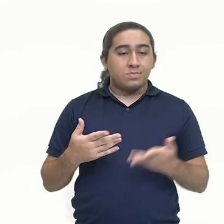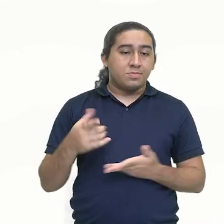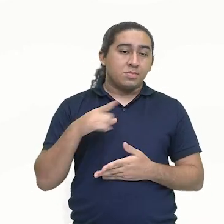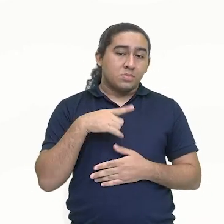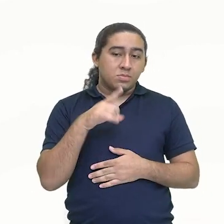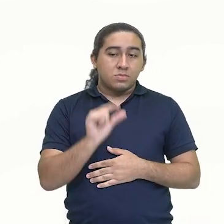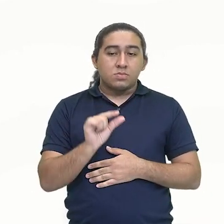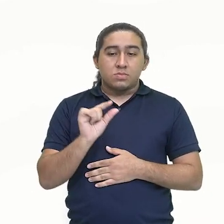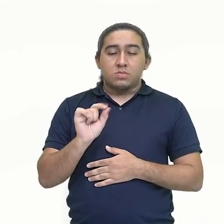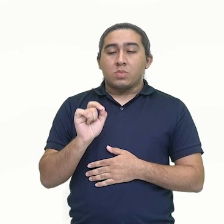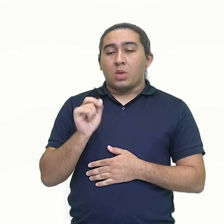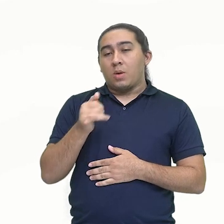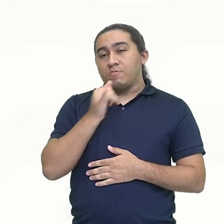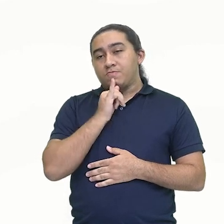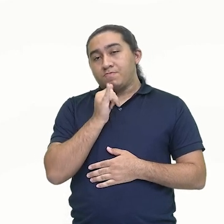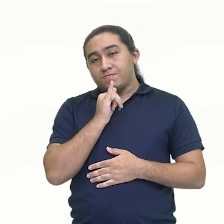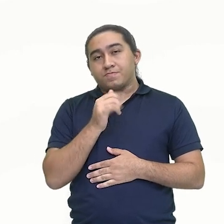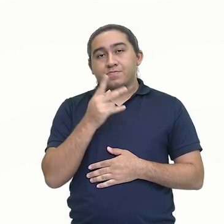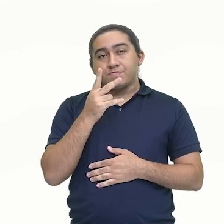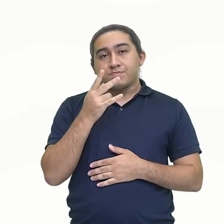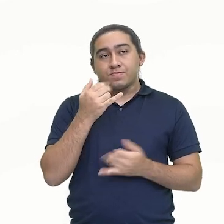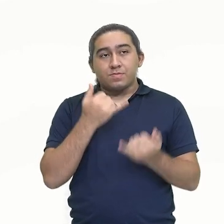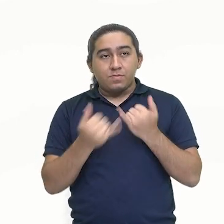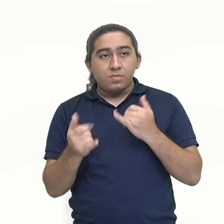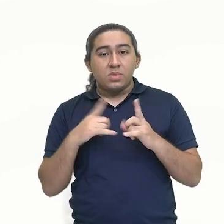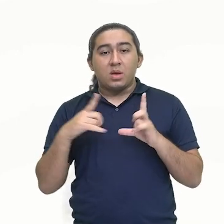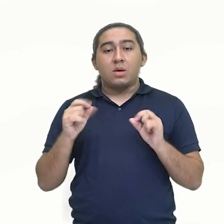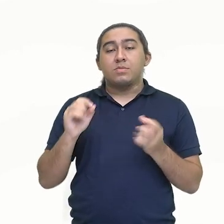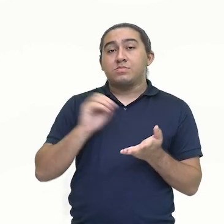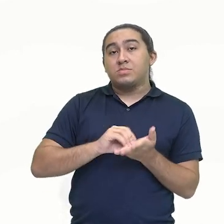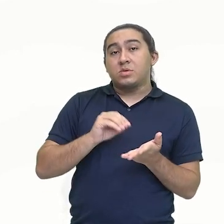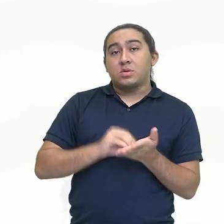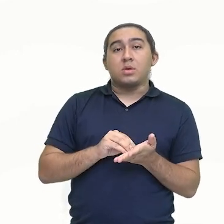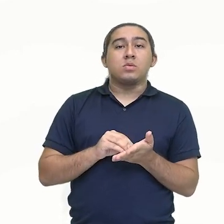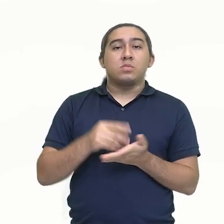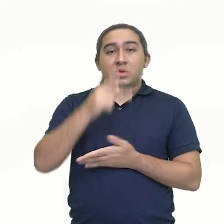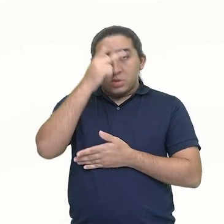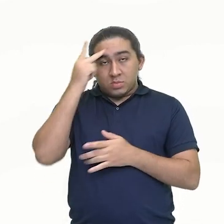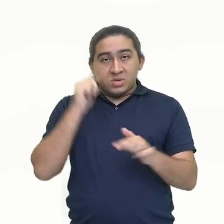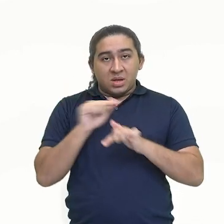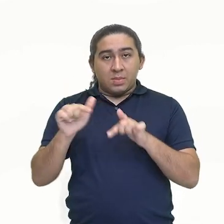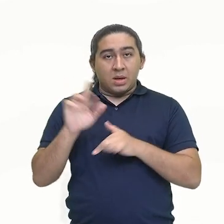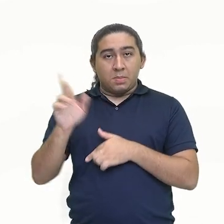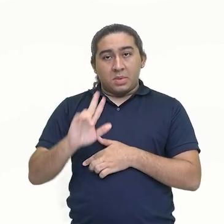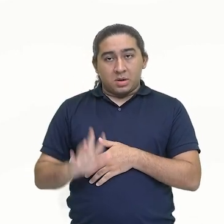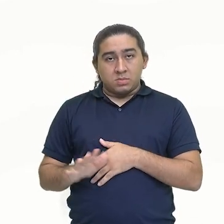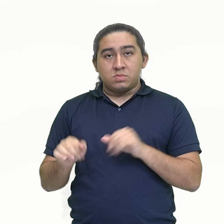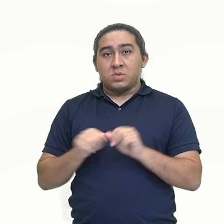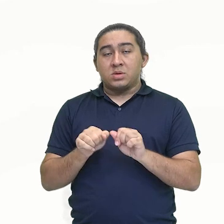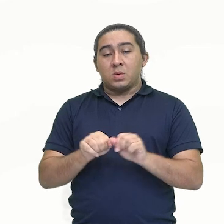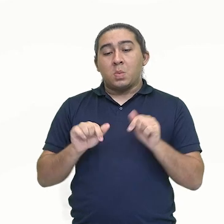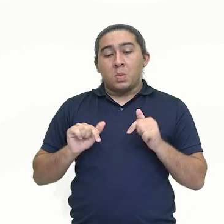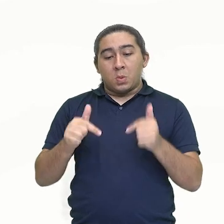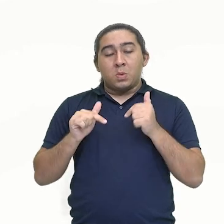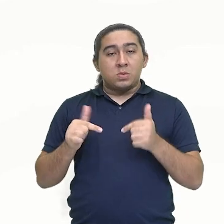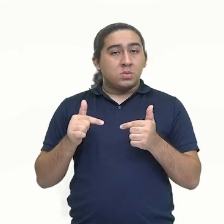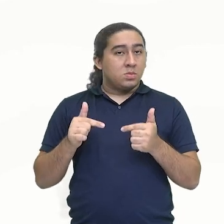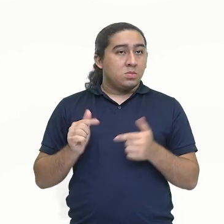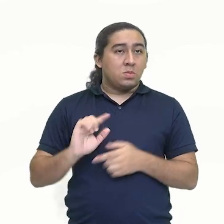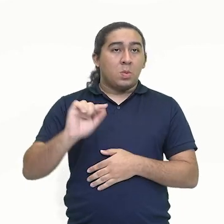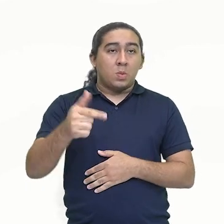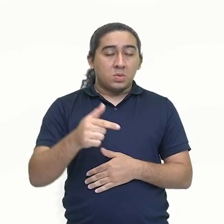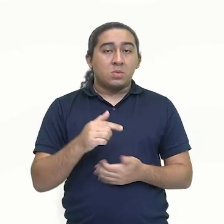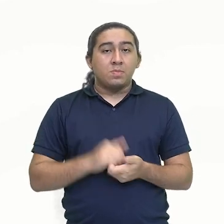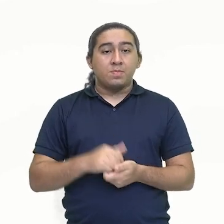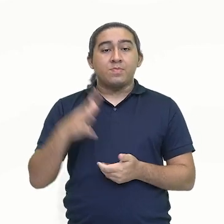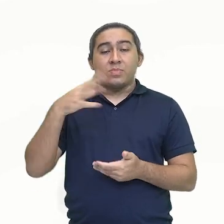um pouco, digamos que extinto, né, essa mão de obra barata para fazer essas outras atividades dentro